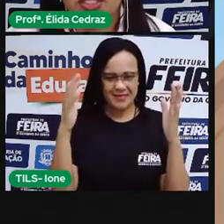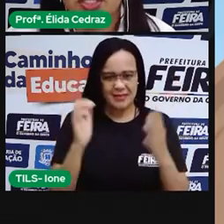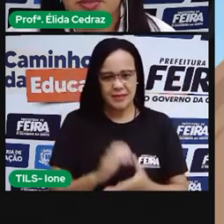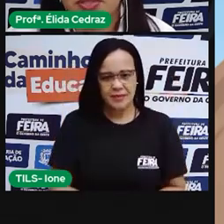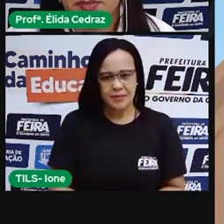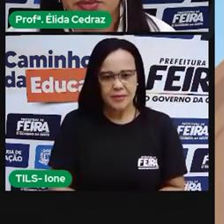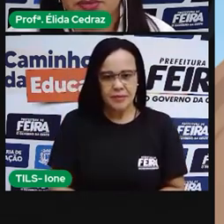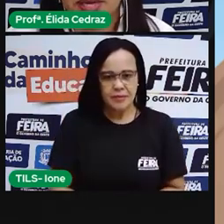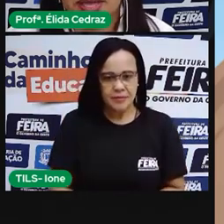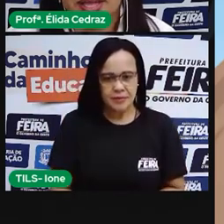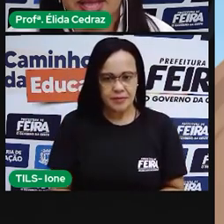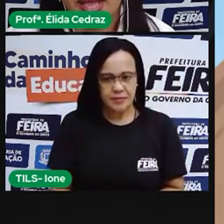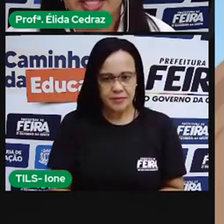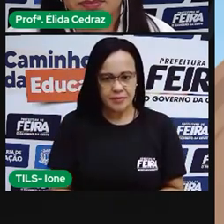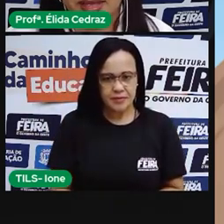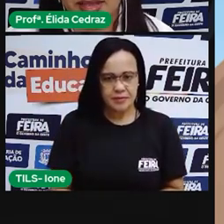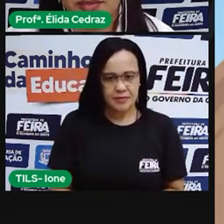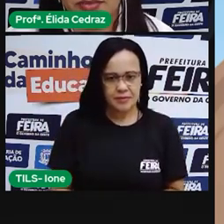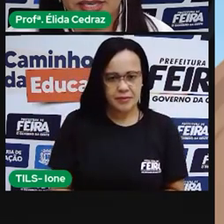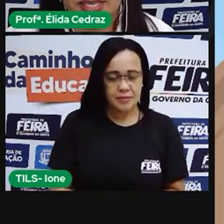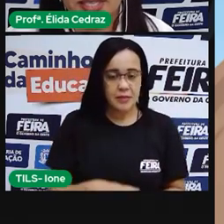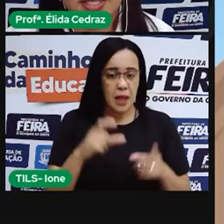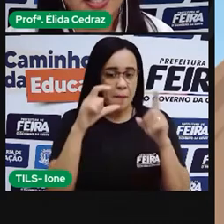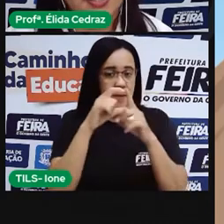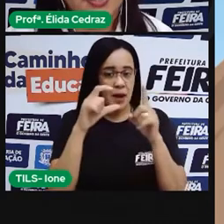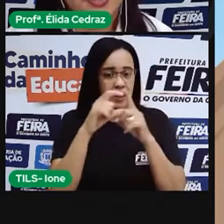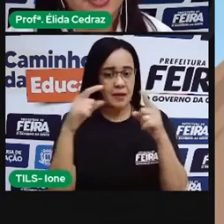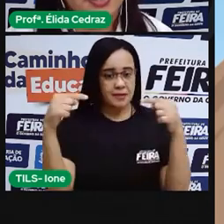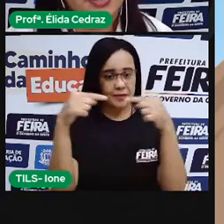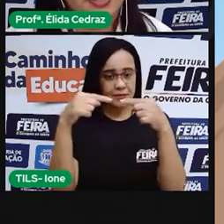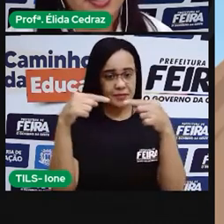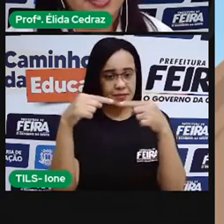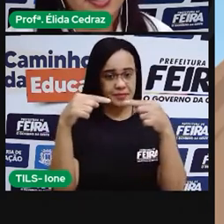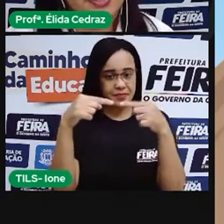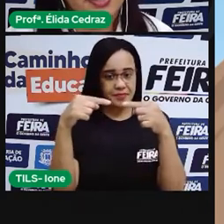Ó, e nós temos que procurar as palavrinhas.